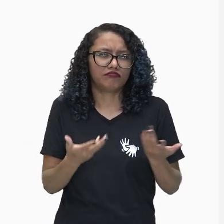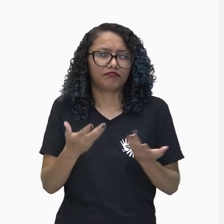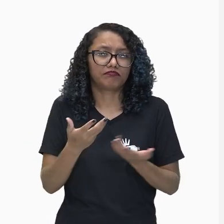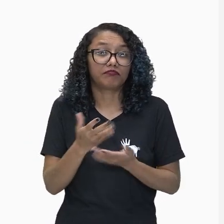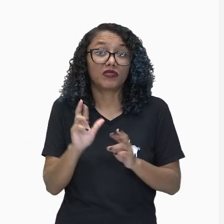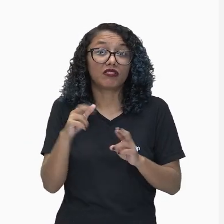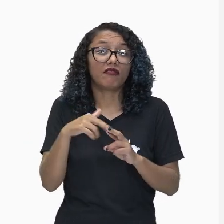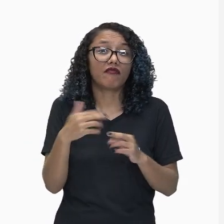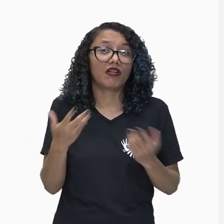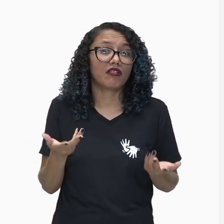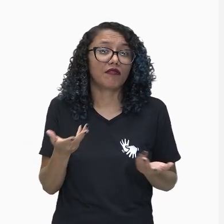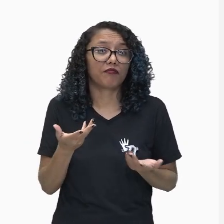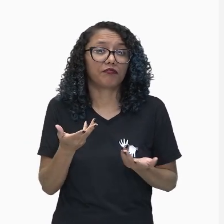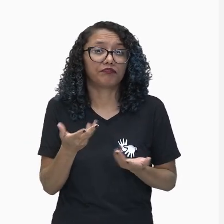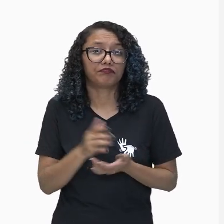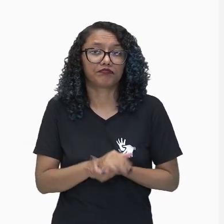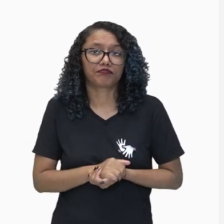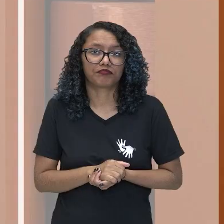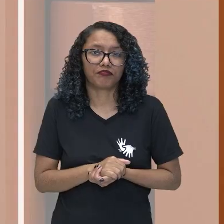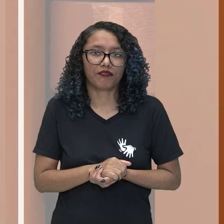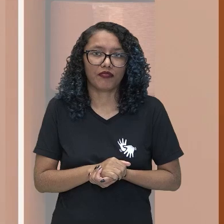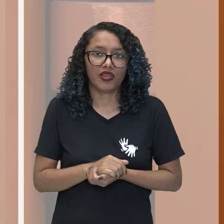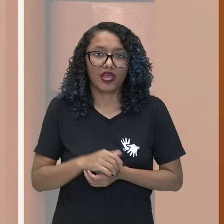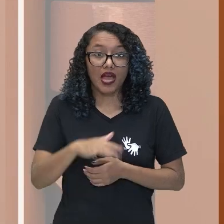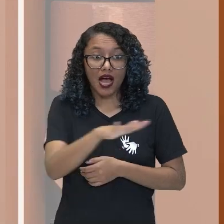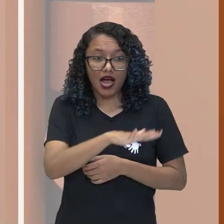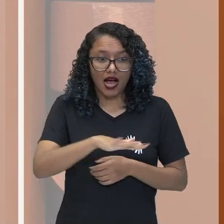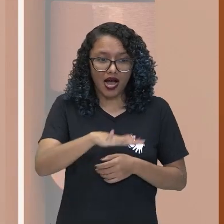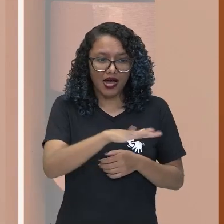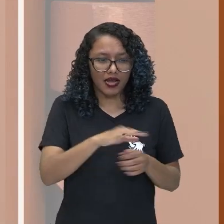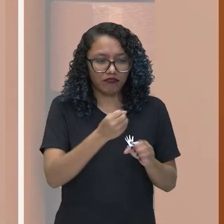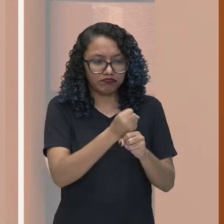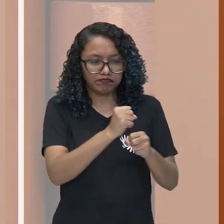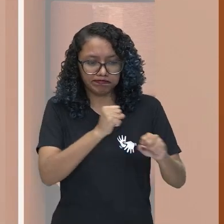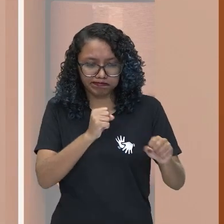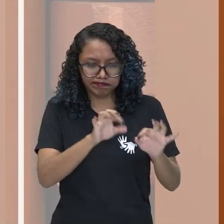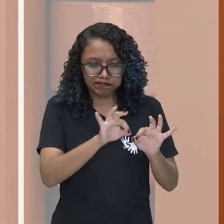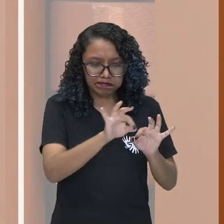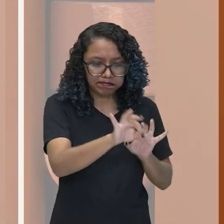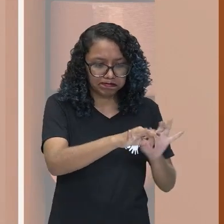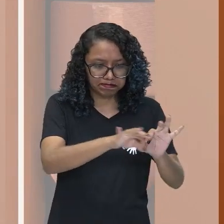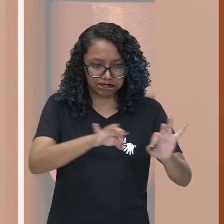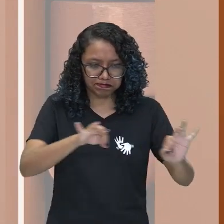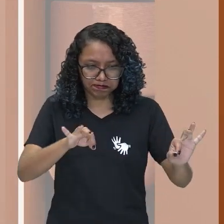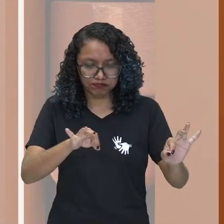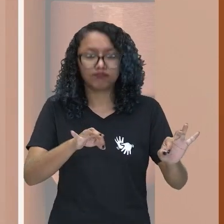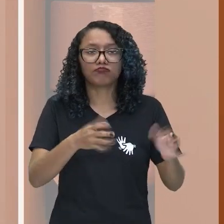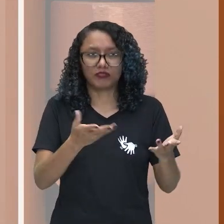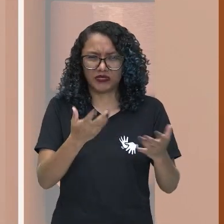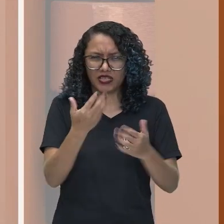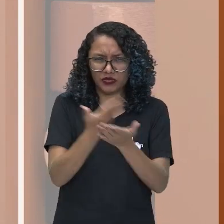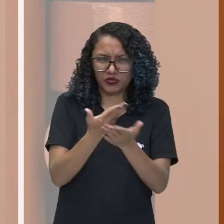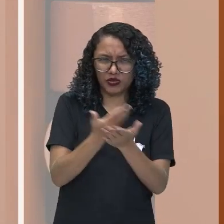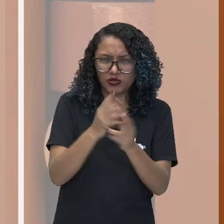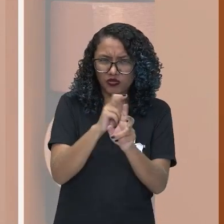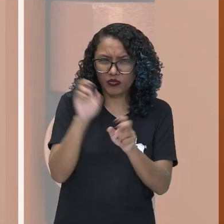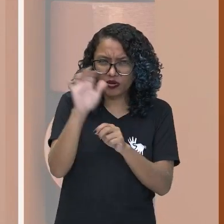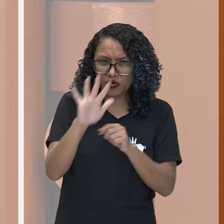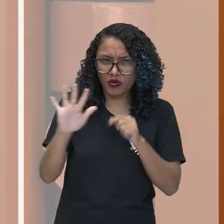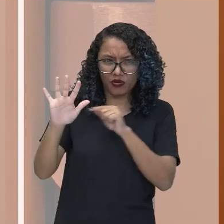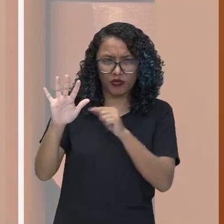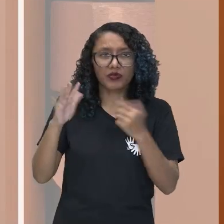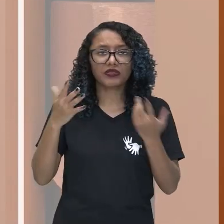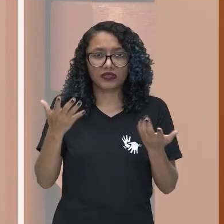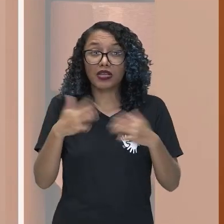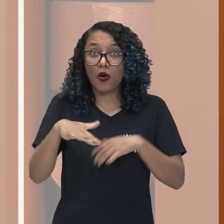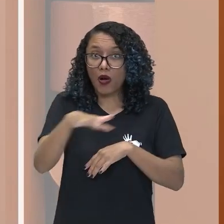quê? A extensão territorial. No caso, nós estamos estudando sobre o continente europeu. Então, a extensão